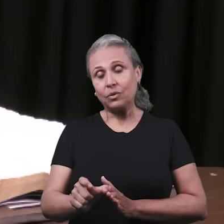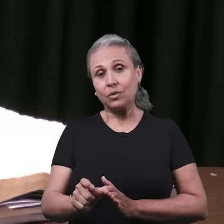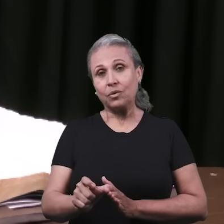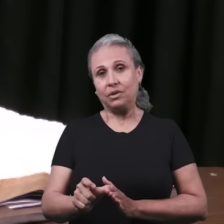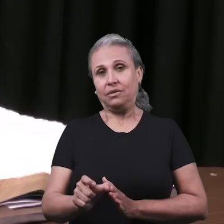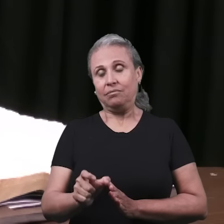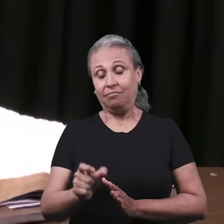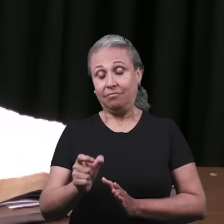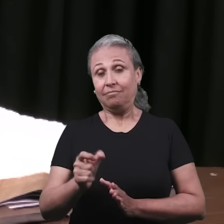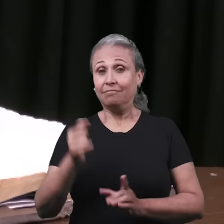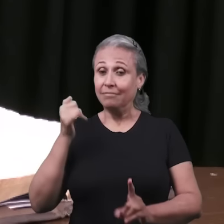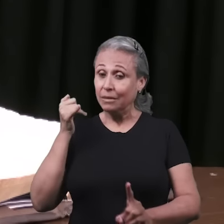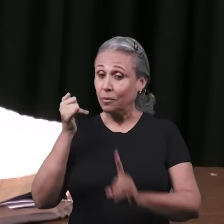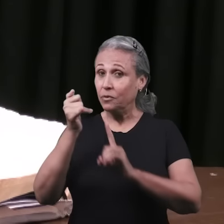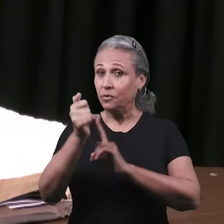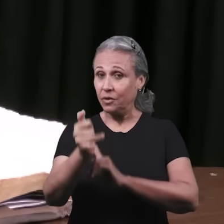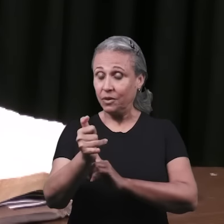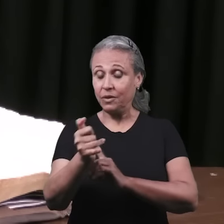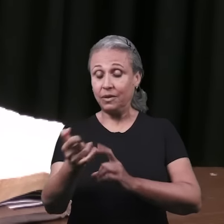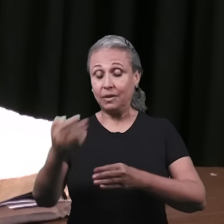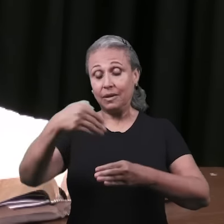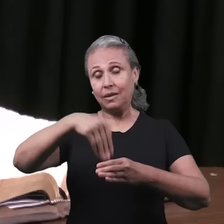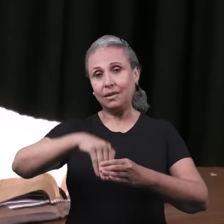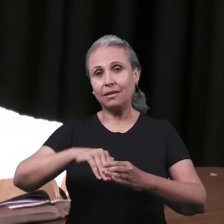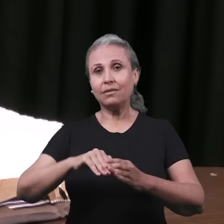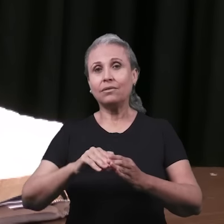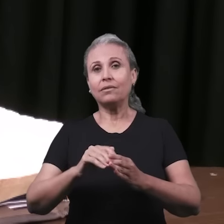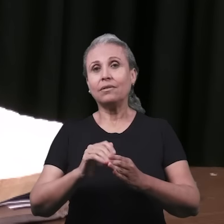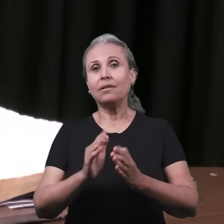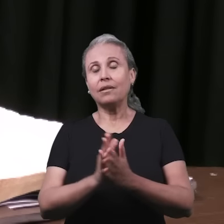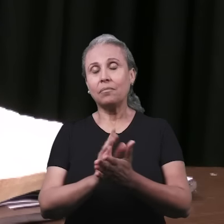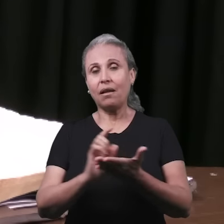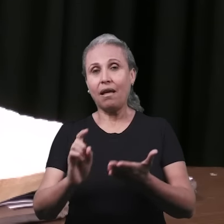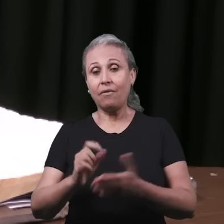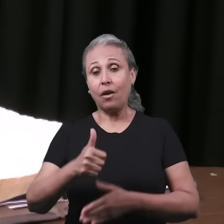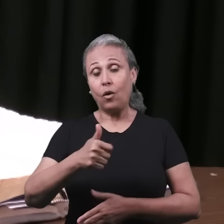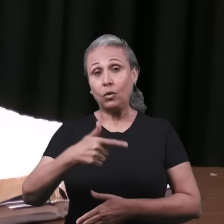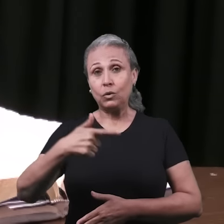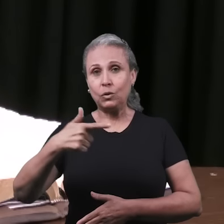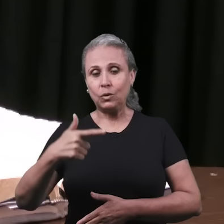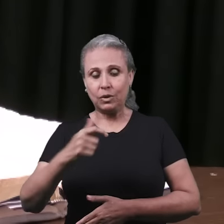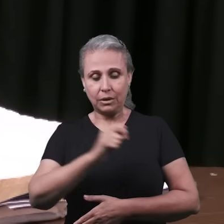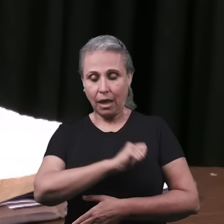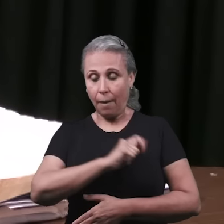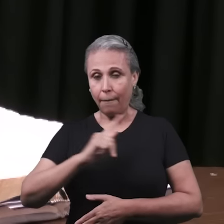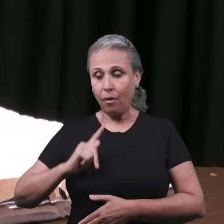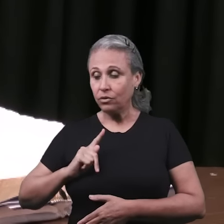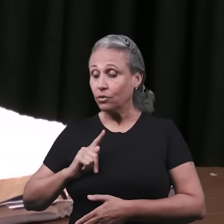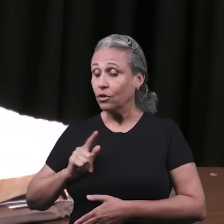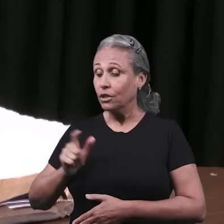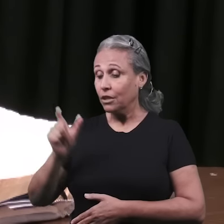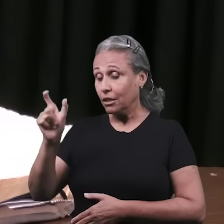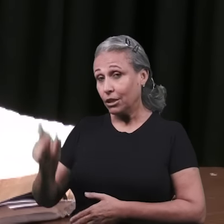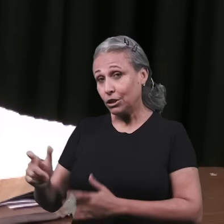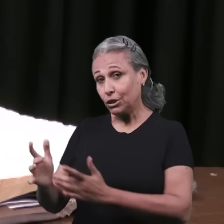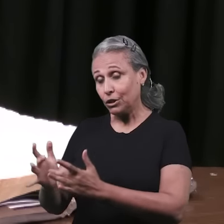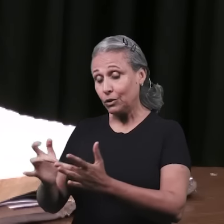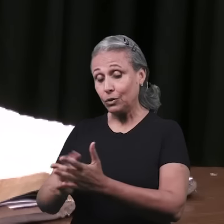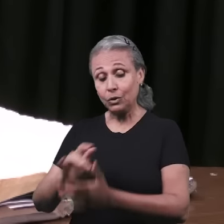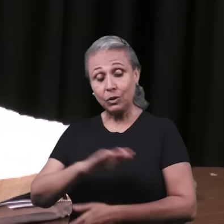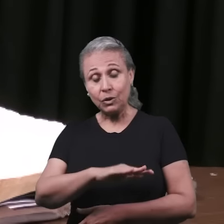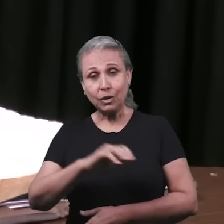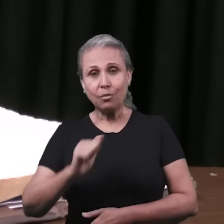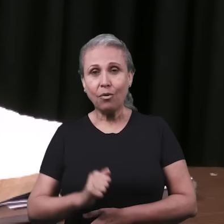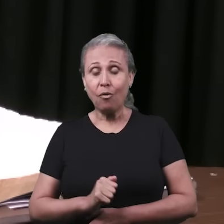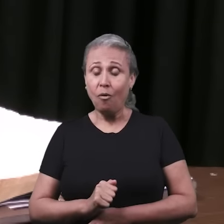profética, histórica, sobre os 12 apóstolos de Jesus. Porém, hoje nós vamos entrar numa parte